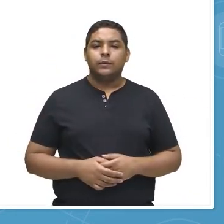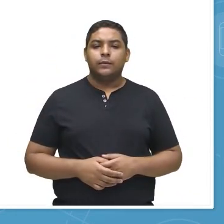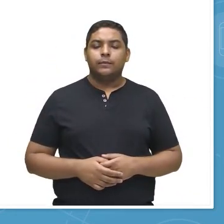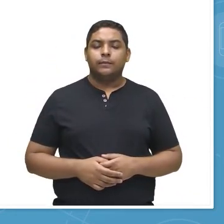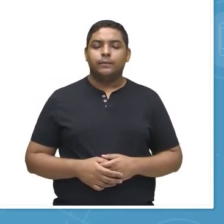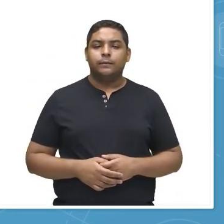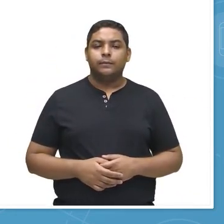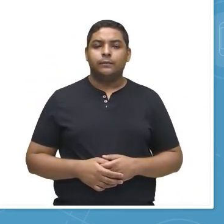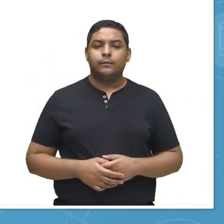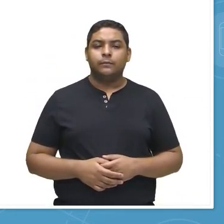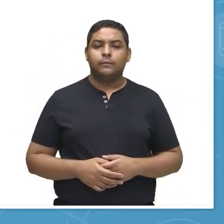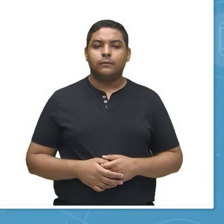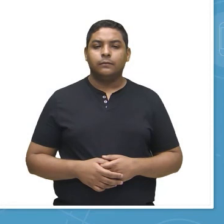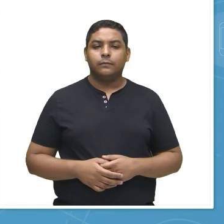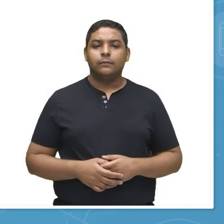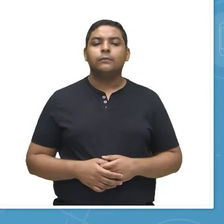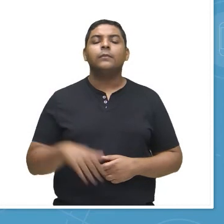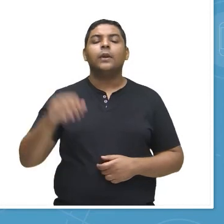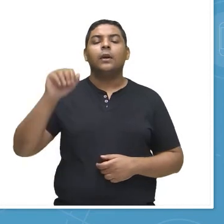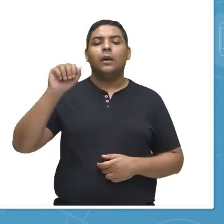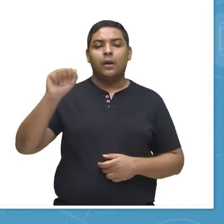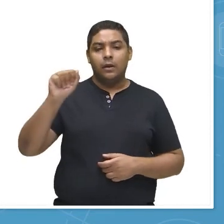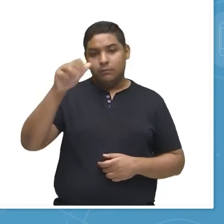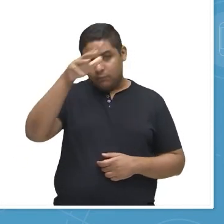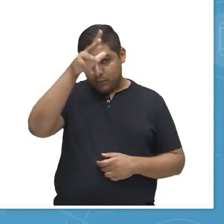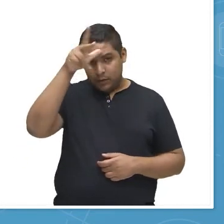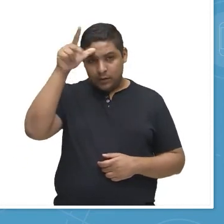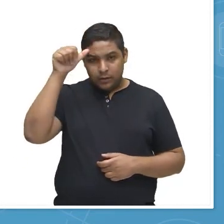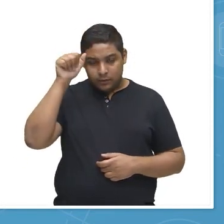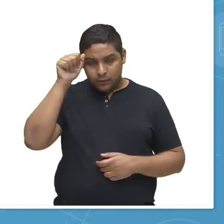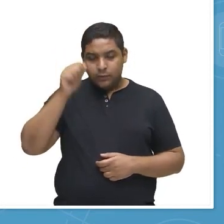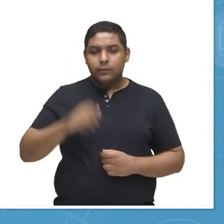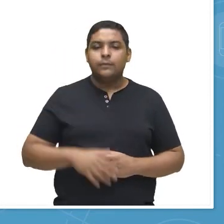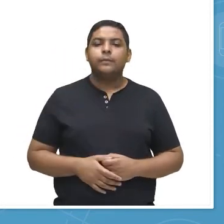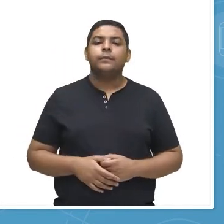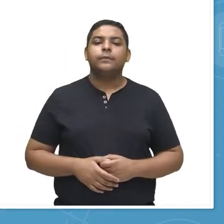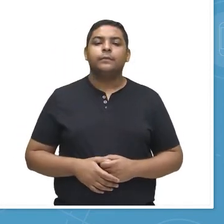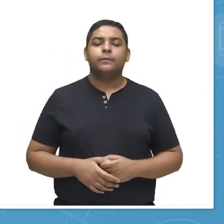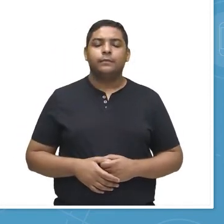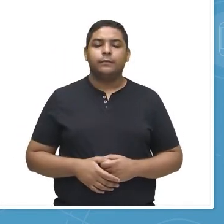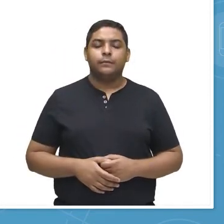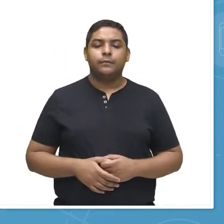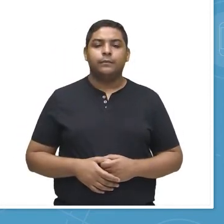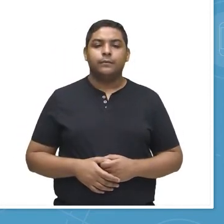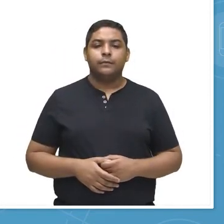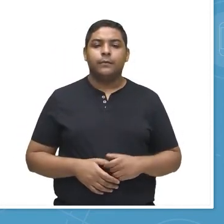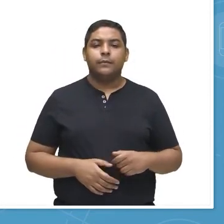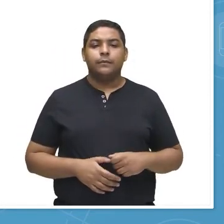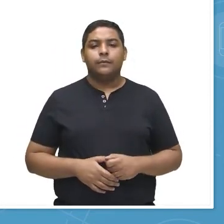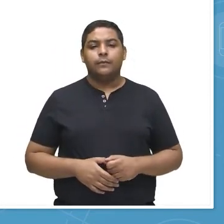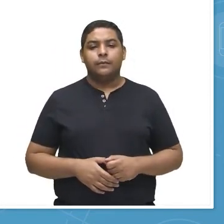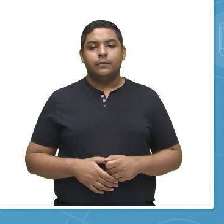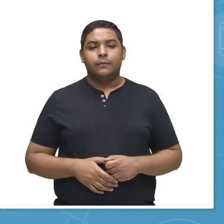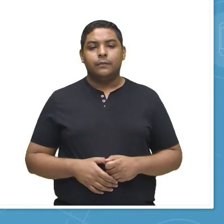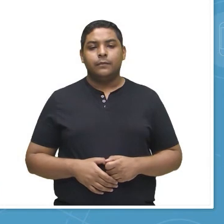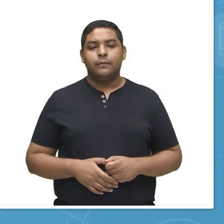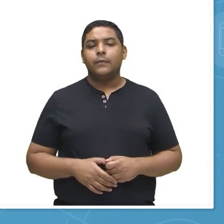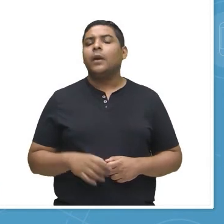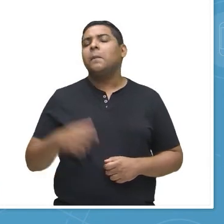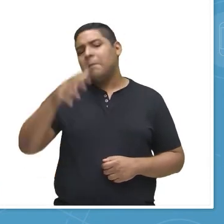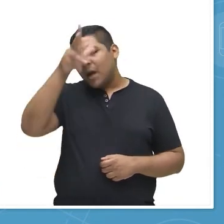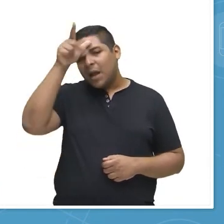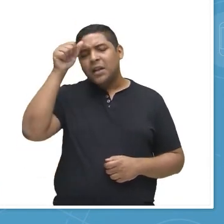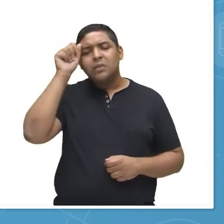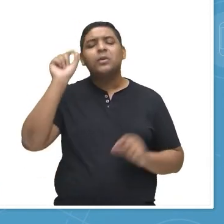imagens das cidades. Letra A. Manaus é o quê? Uma cidade metropolitana? É uma